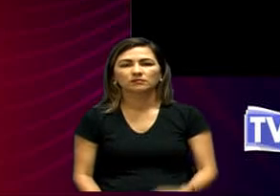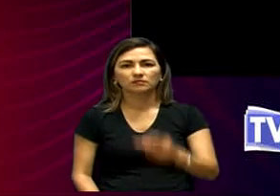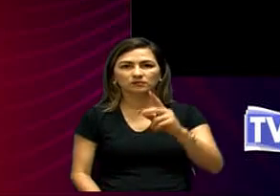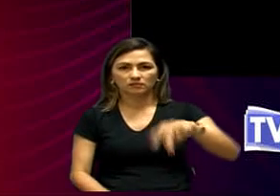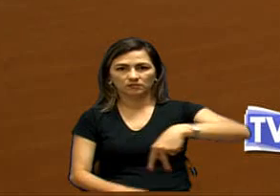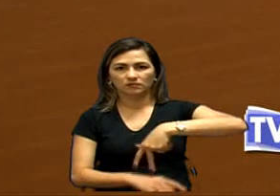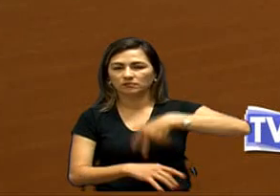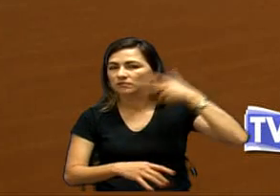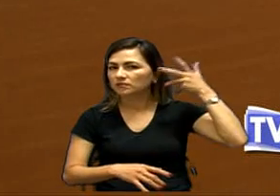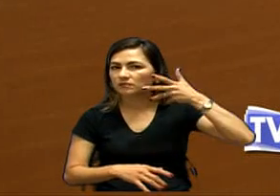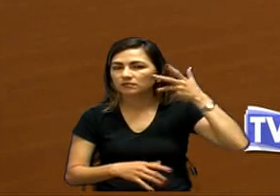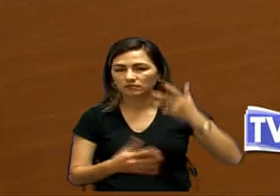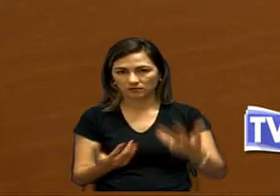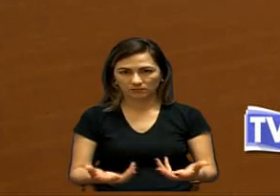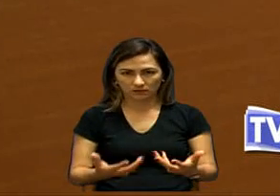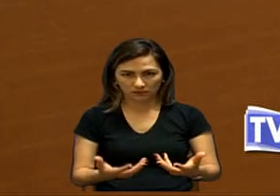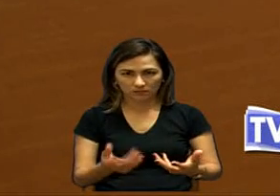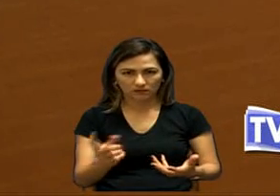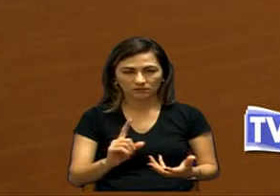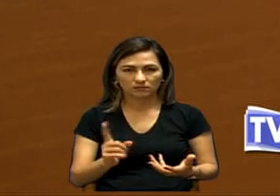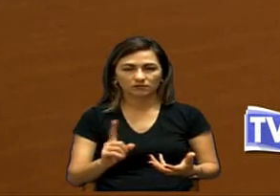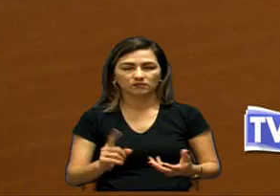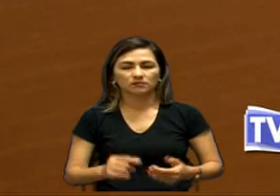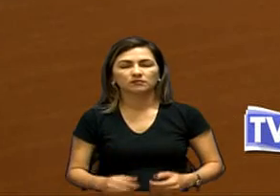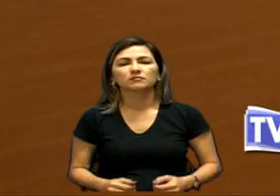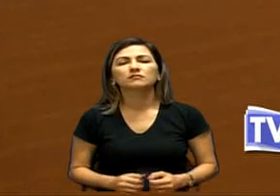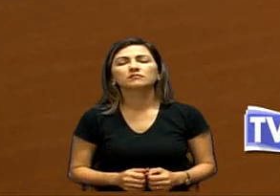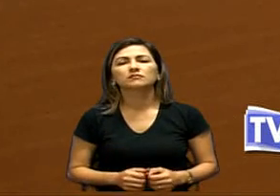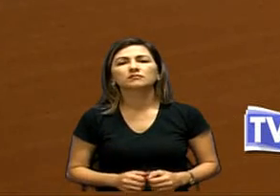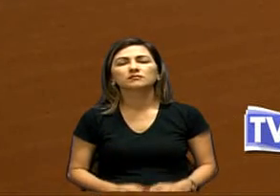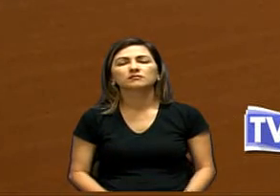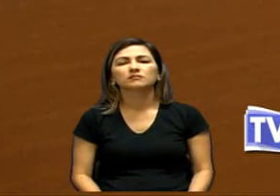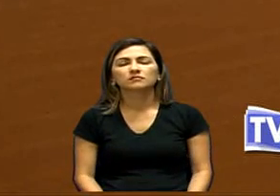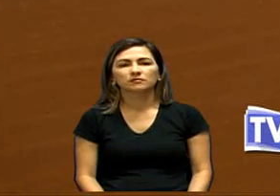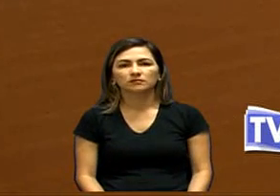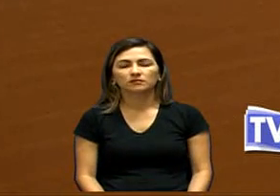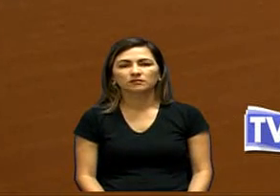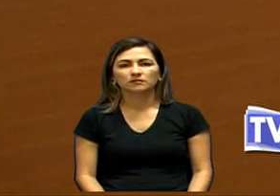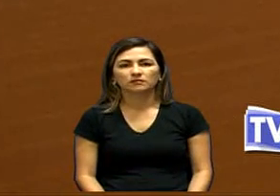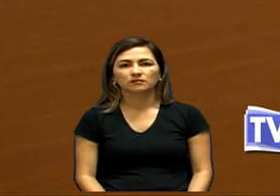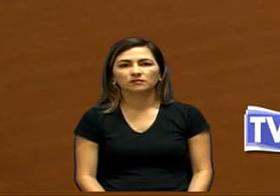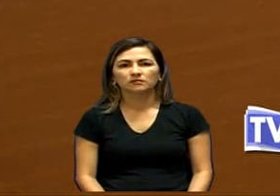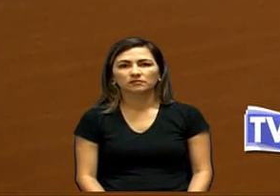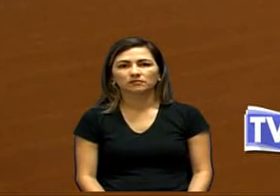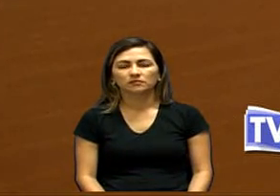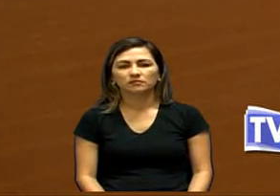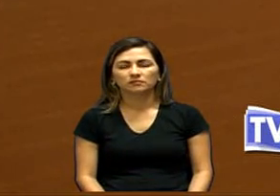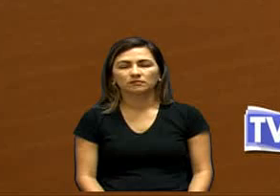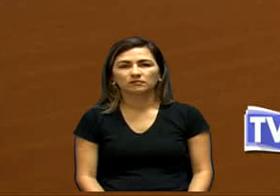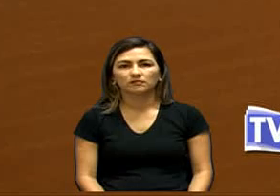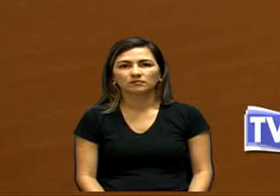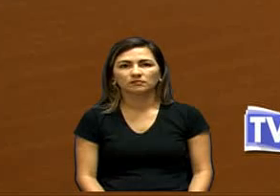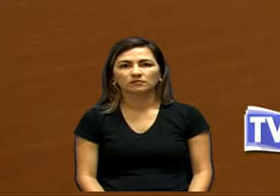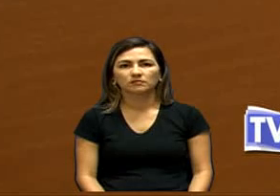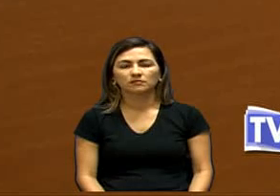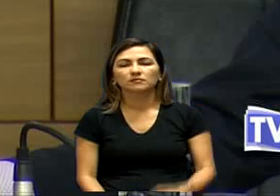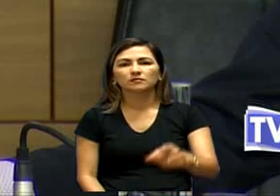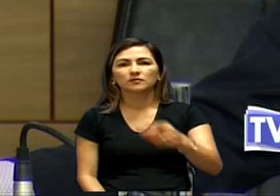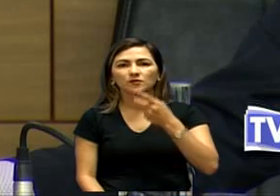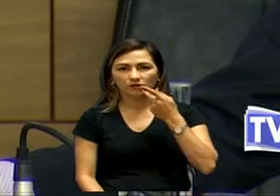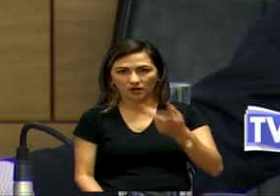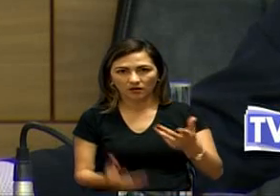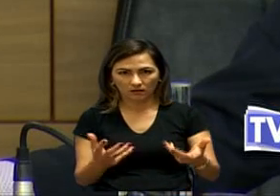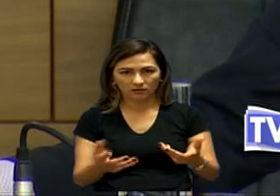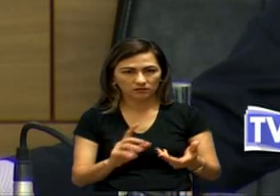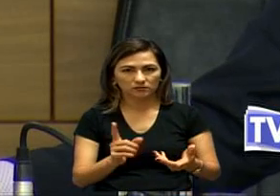palavra? O senhor pediu? Vossa Excelência vai falar? Eu estou muito velho. Vanderlei, Vossa Excelência vai falar? O senhor